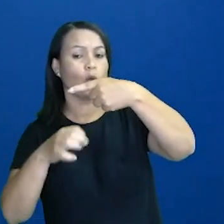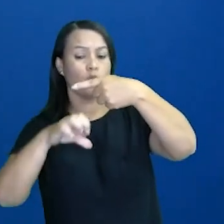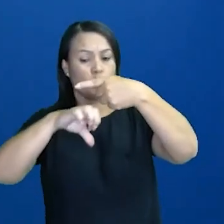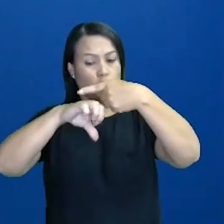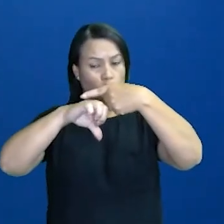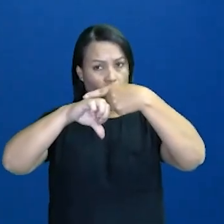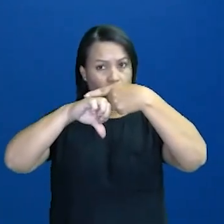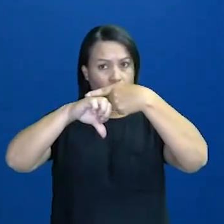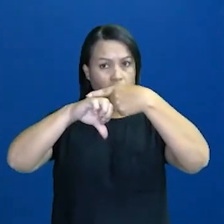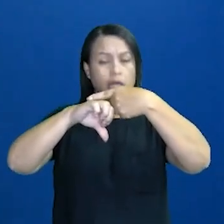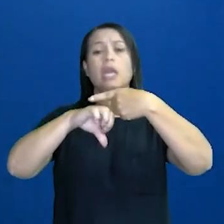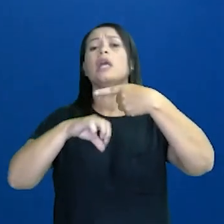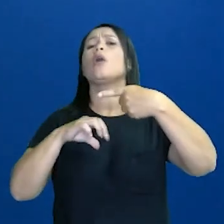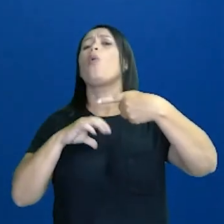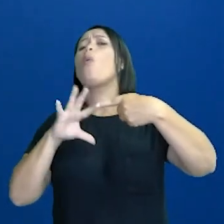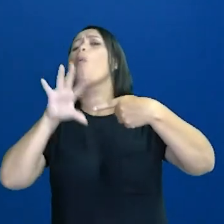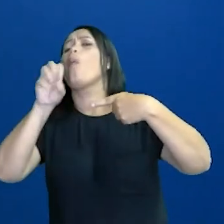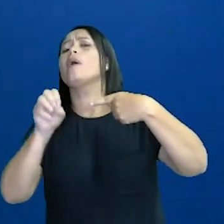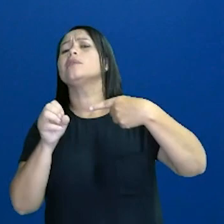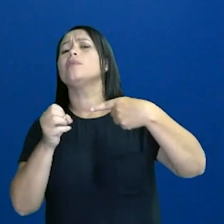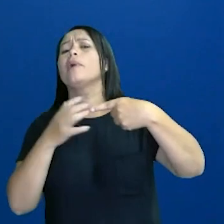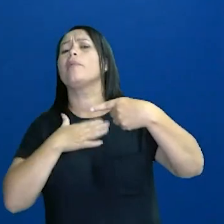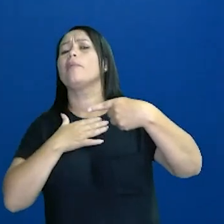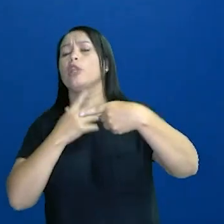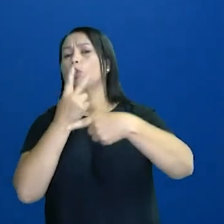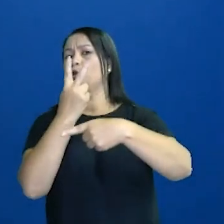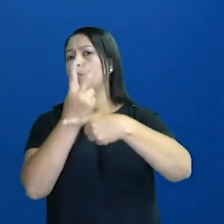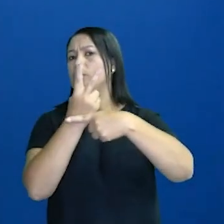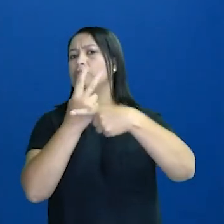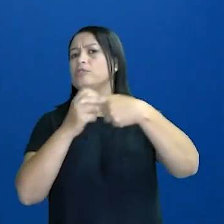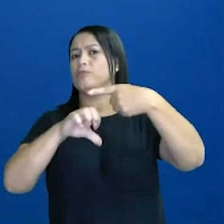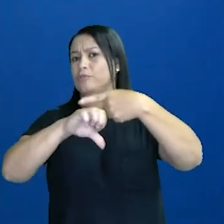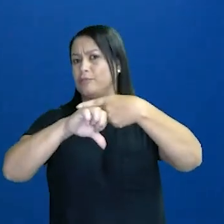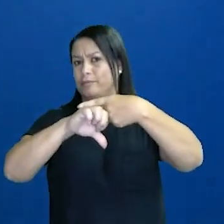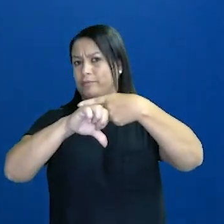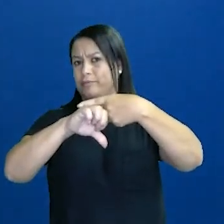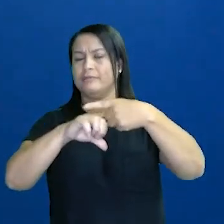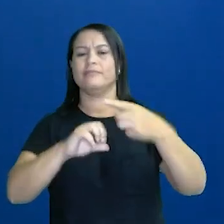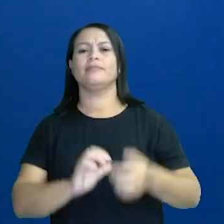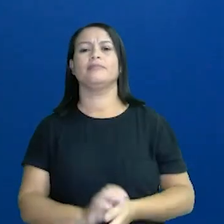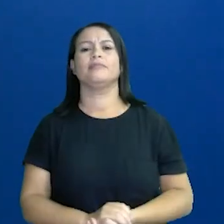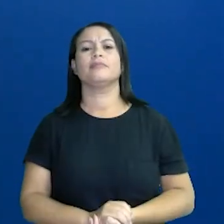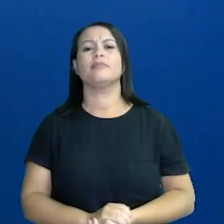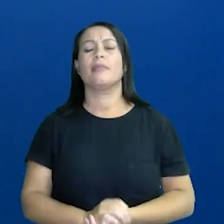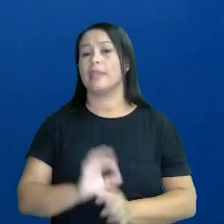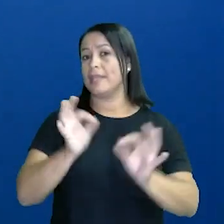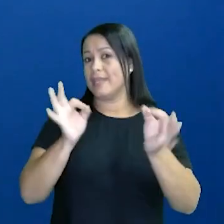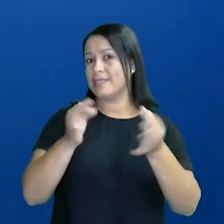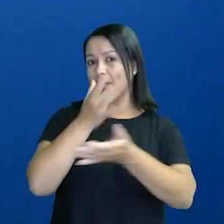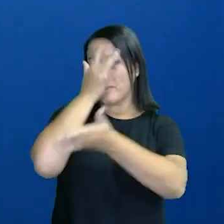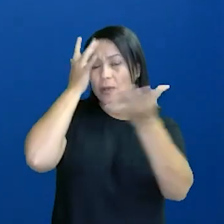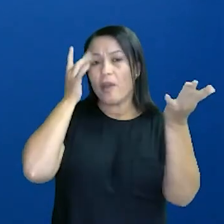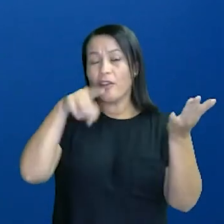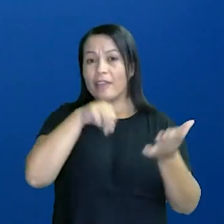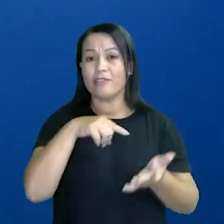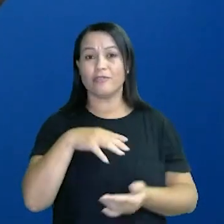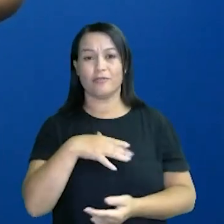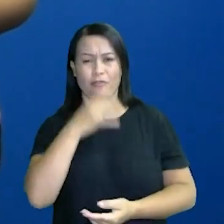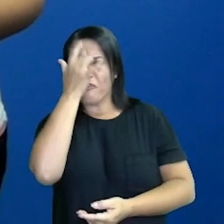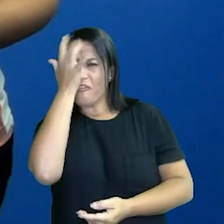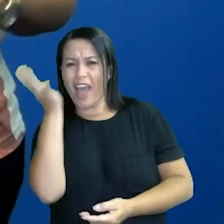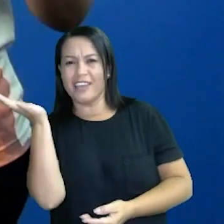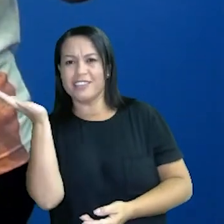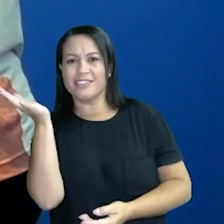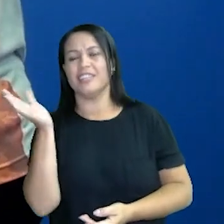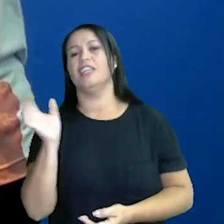Tenho 9. Eu peguei quantos para mim? 2. Então, eu tenho 2 nonos. Tá certo, pessoal? E aí?